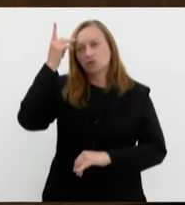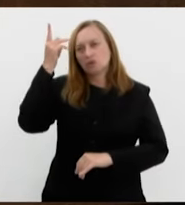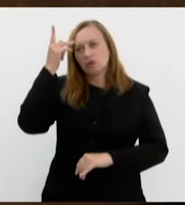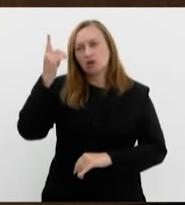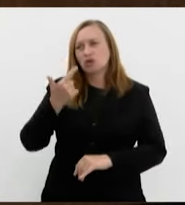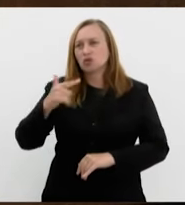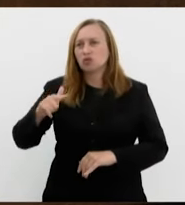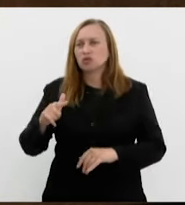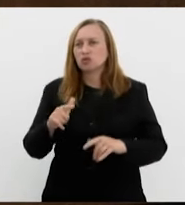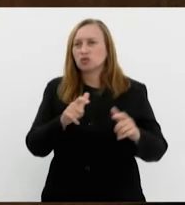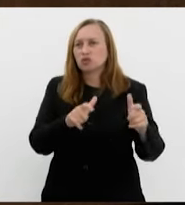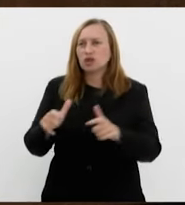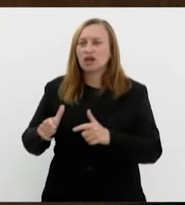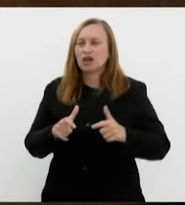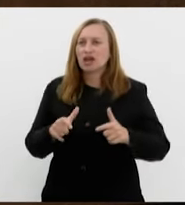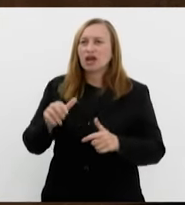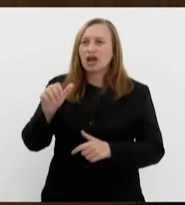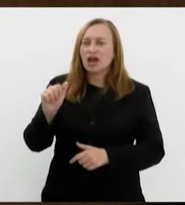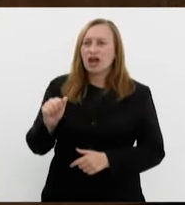a AGU fez